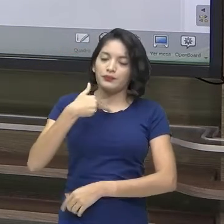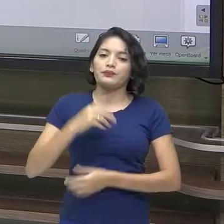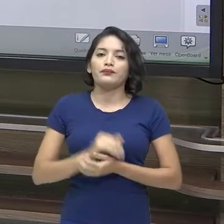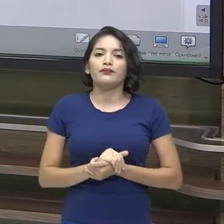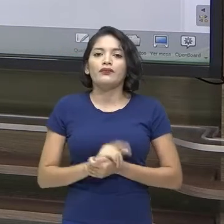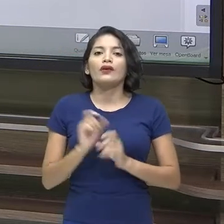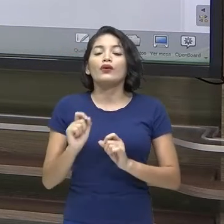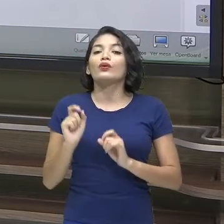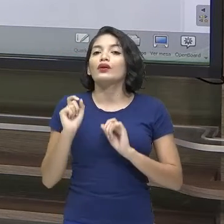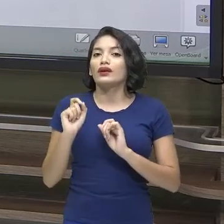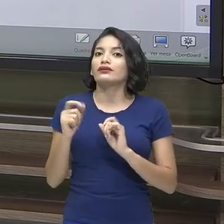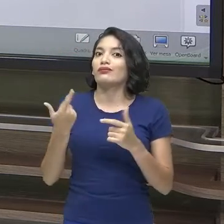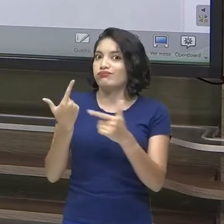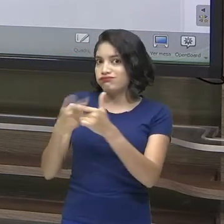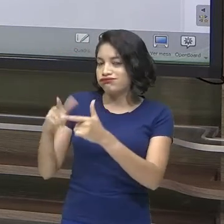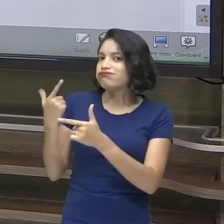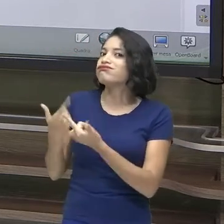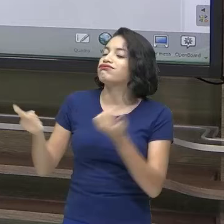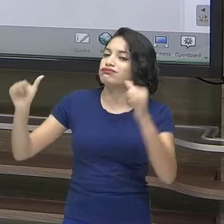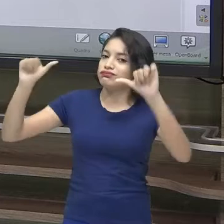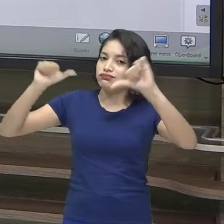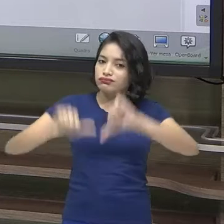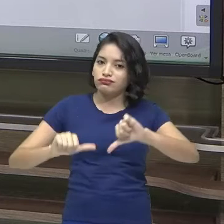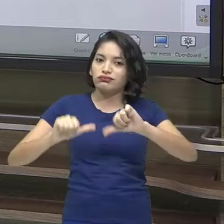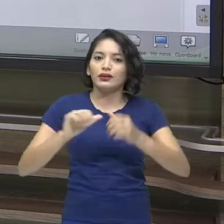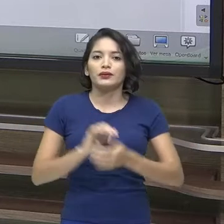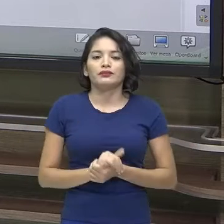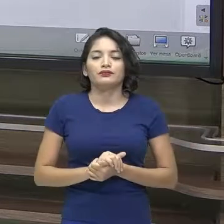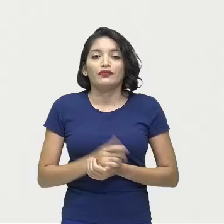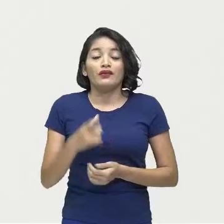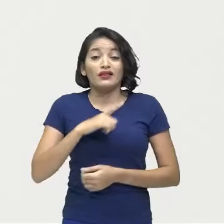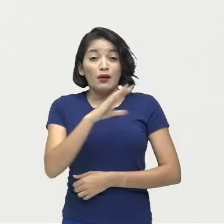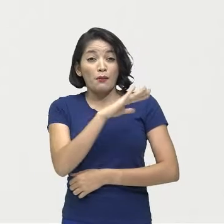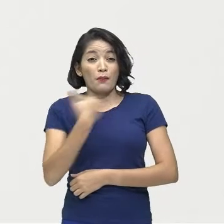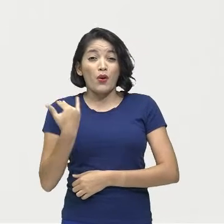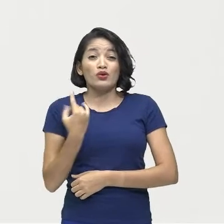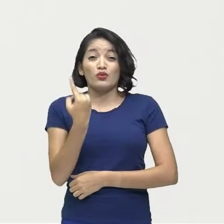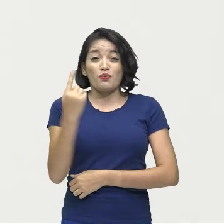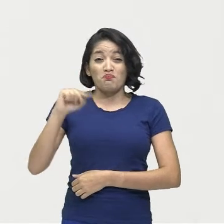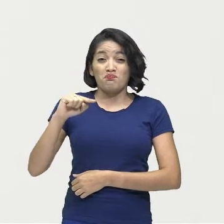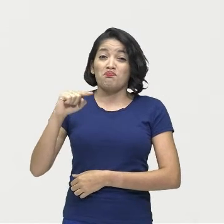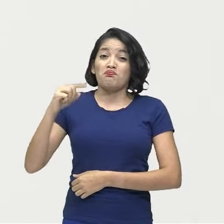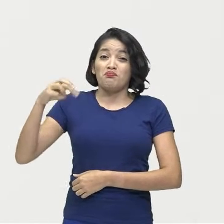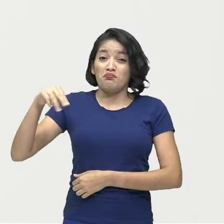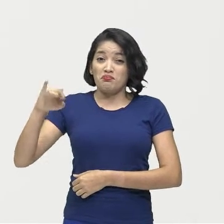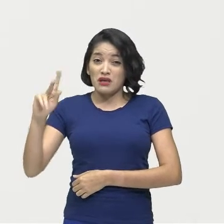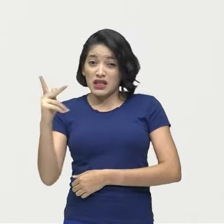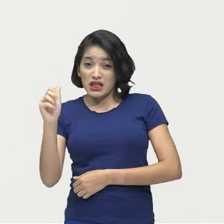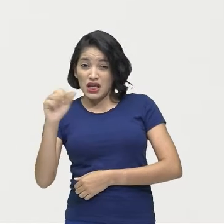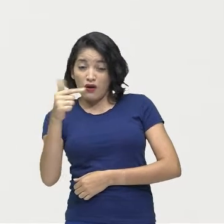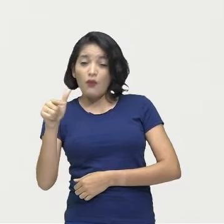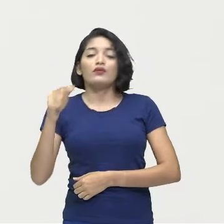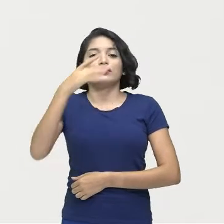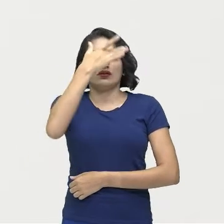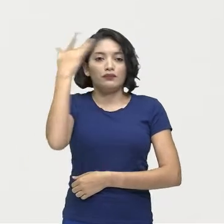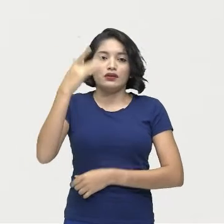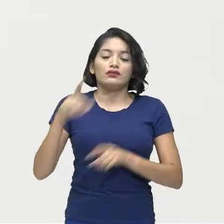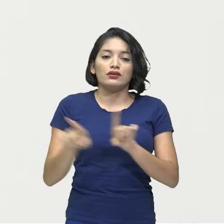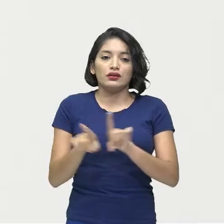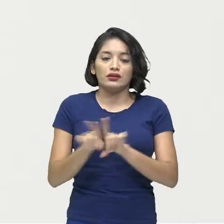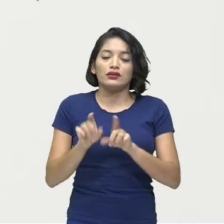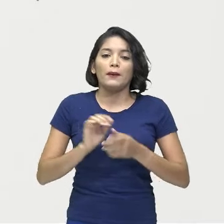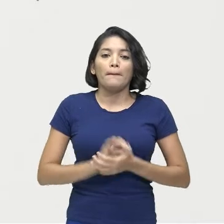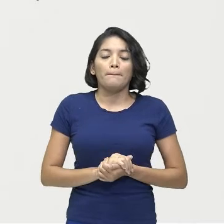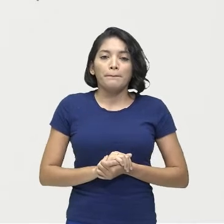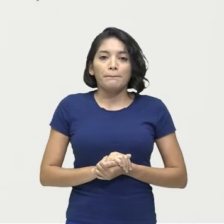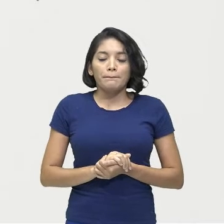ter? Uma consequência bem drástica aí, olha aí. Nós vamos ter a morte de 1,5 milhão de pessoas. Vamos também ter o bloqueio econômico